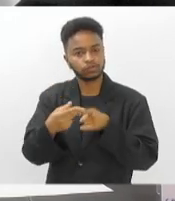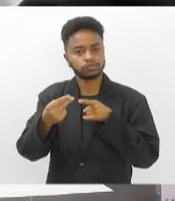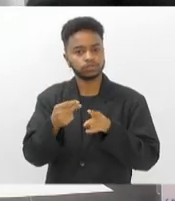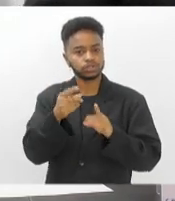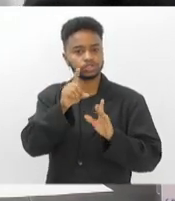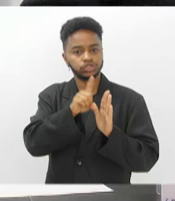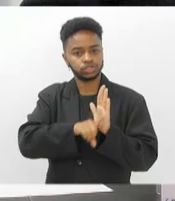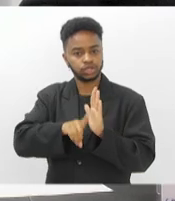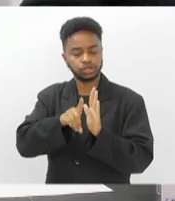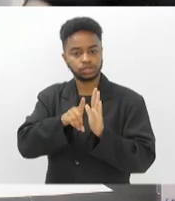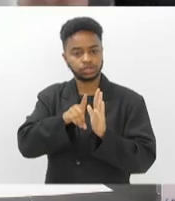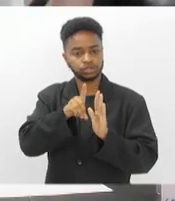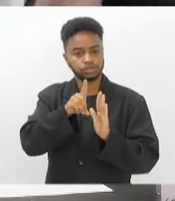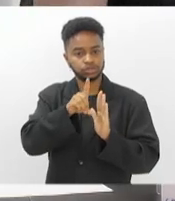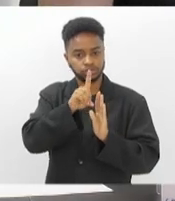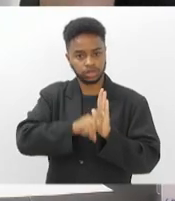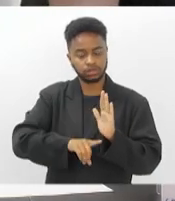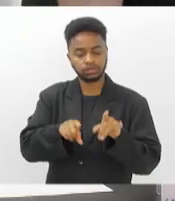seus